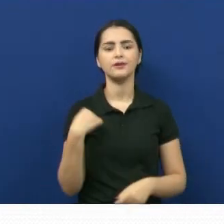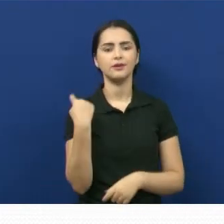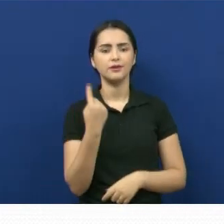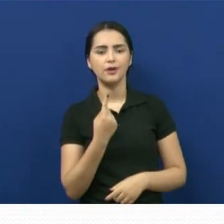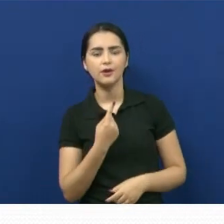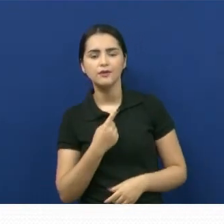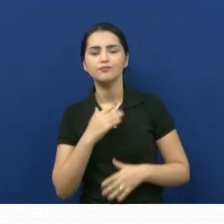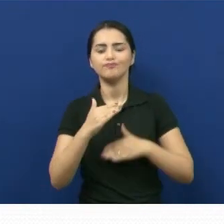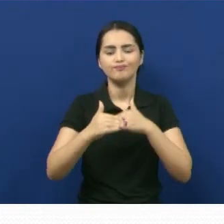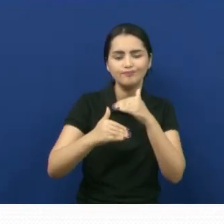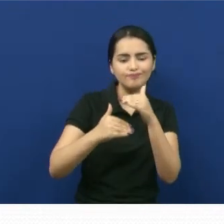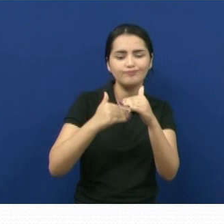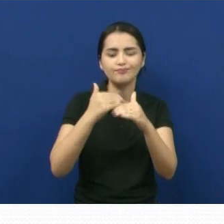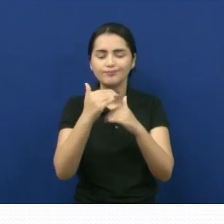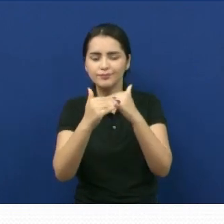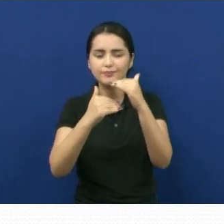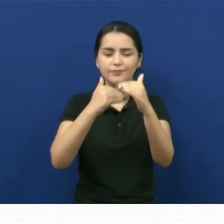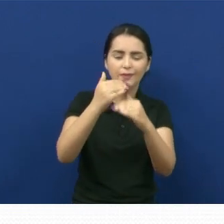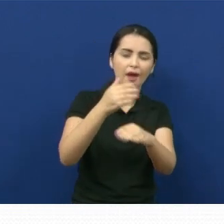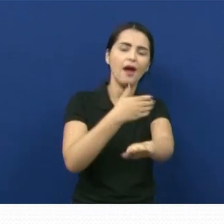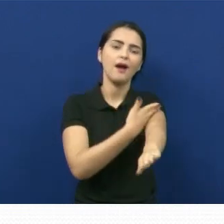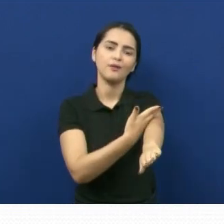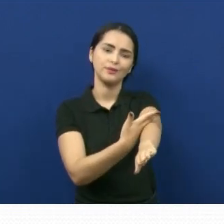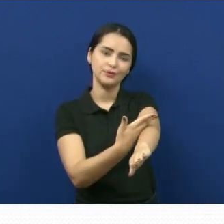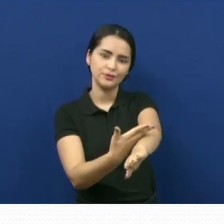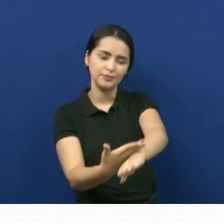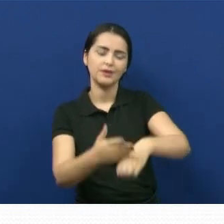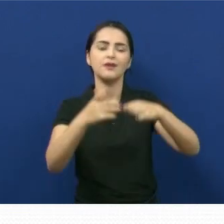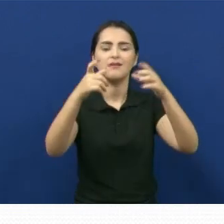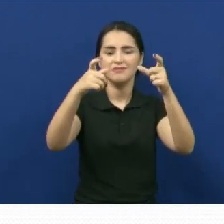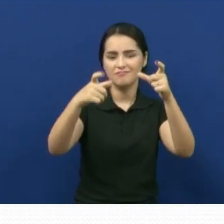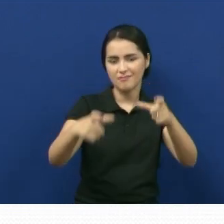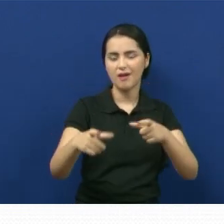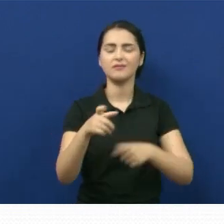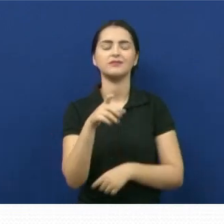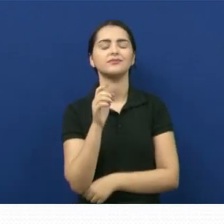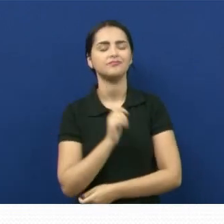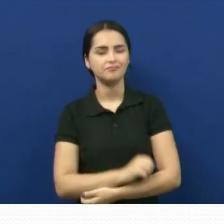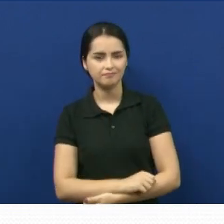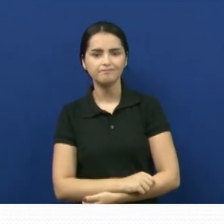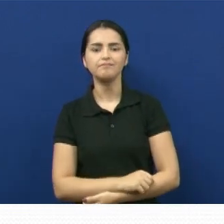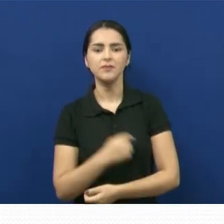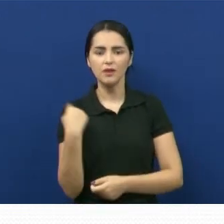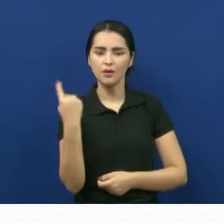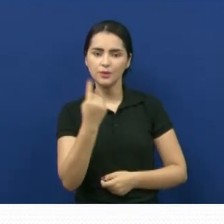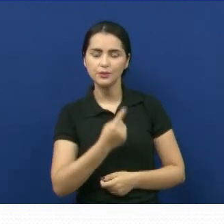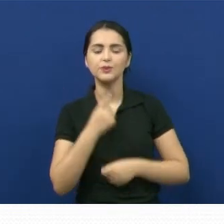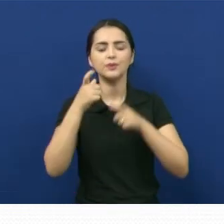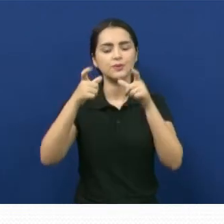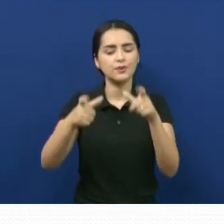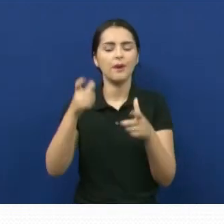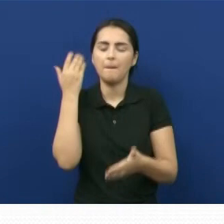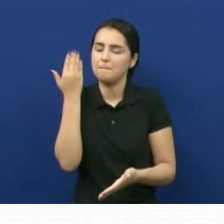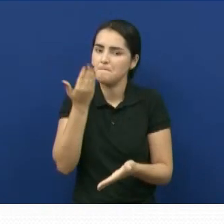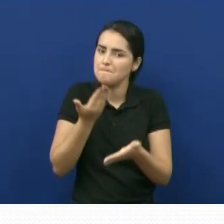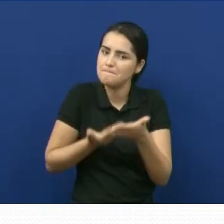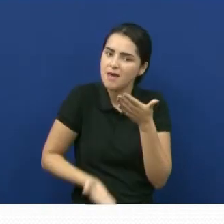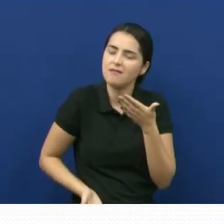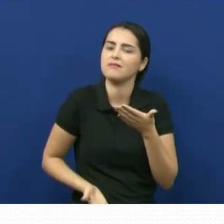nos acostumamos ao nosso espaço imediato e o nosso lugar passa a perder,